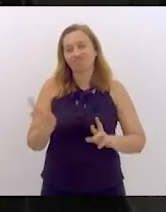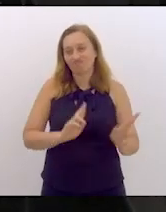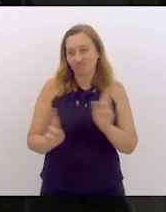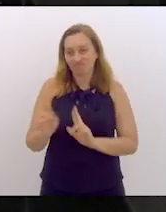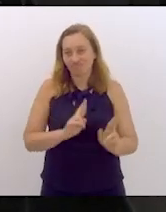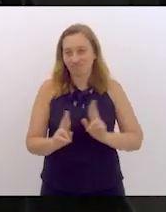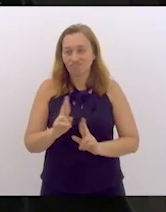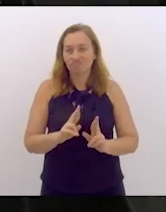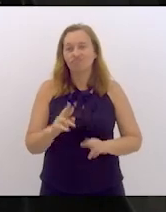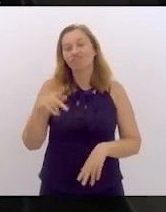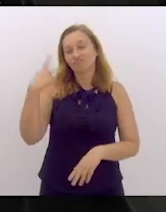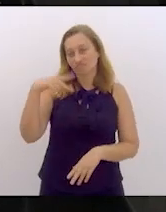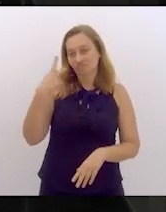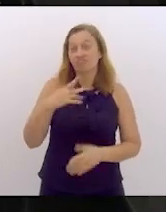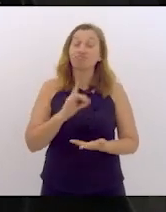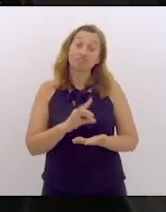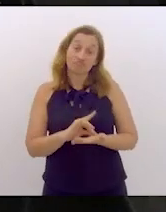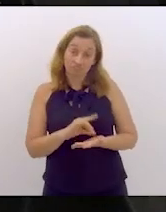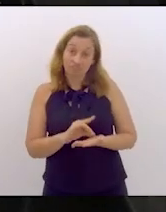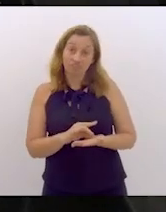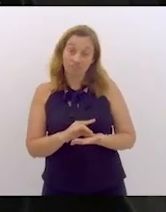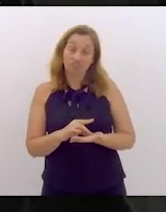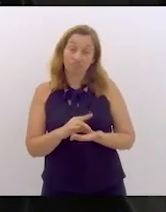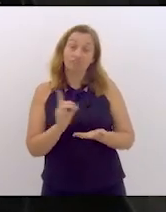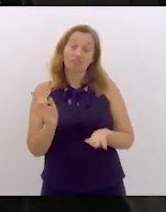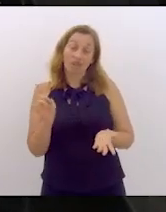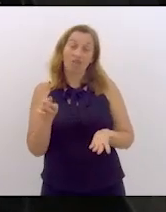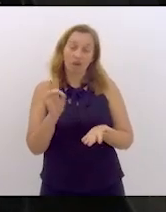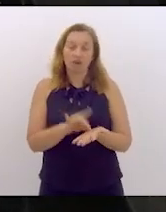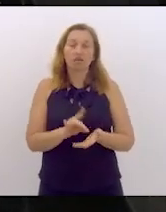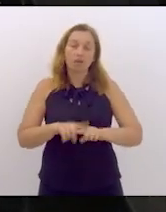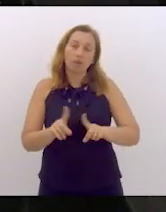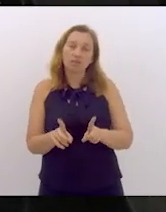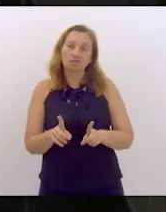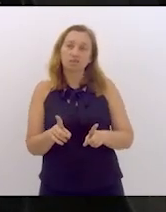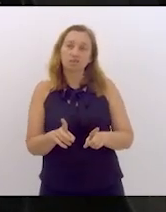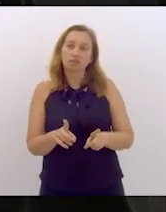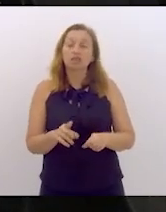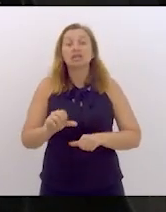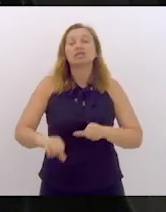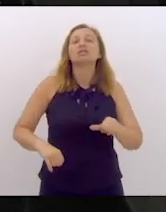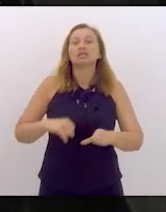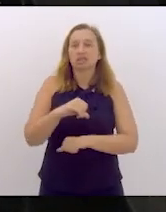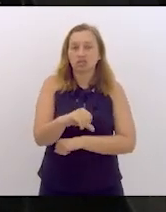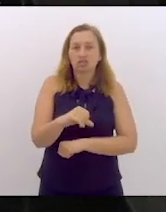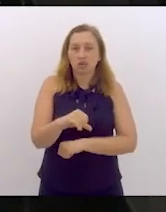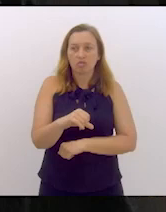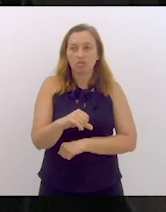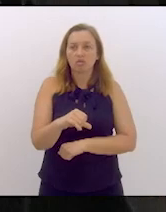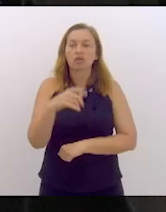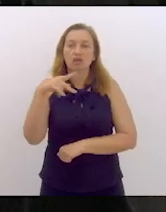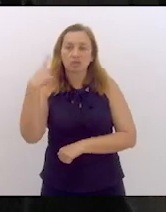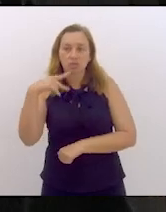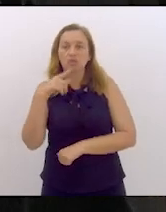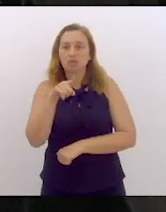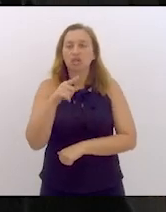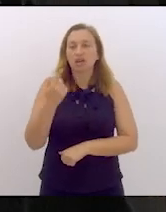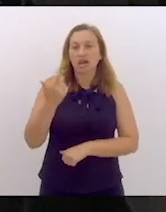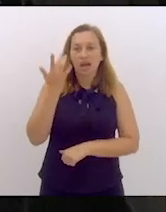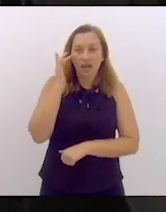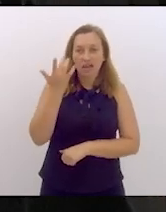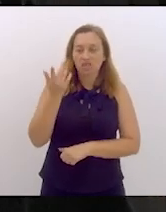aos agentes políticos e também a verdadeira um dado da realidade mas a melhor maneira de transformar aquilo que uma política você